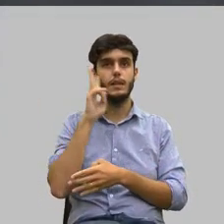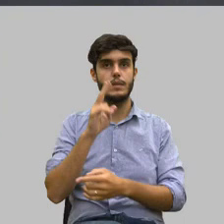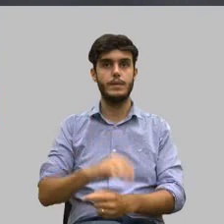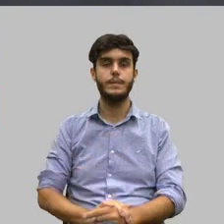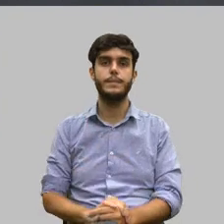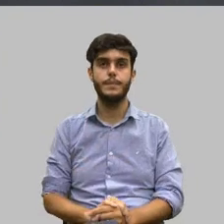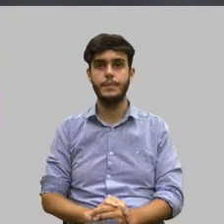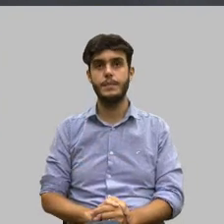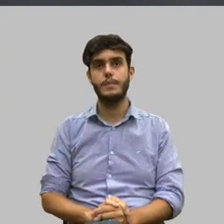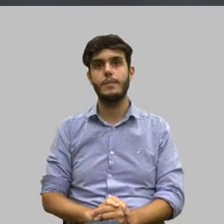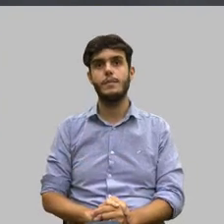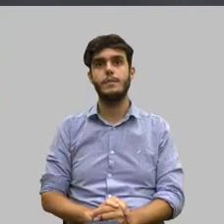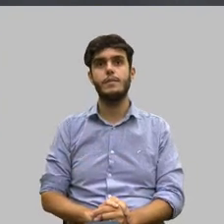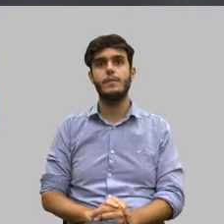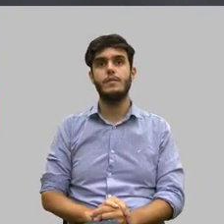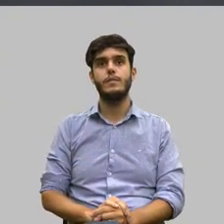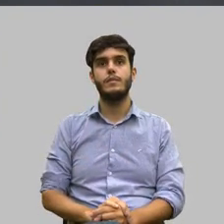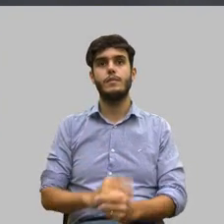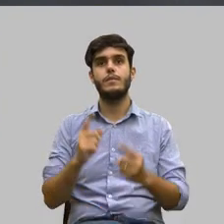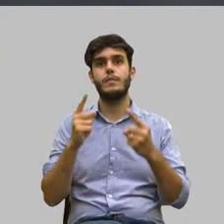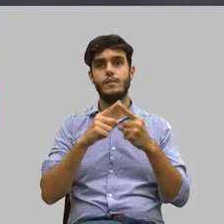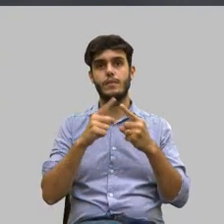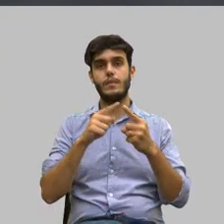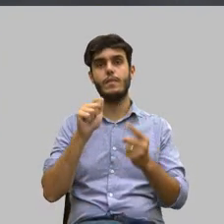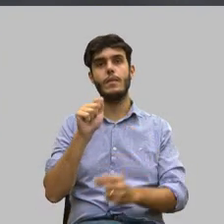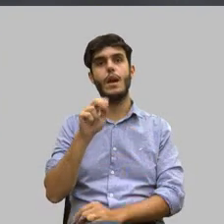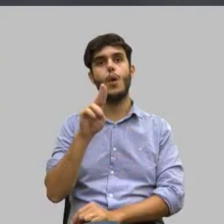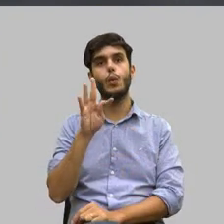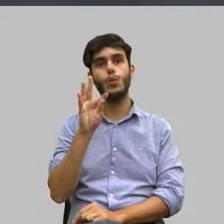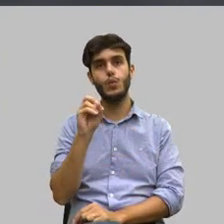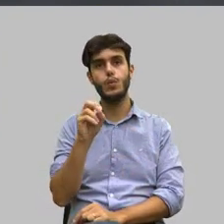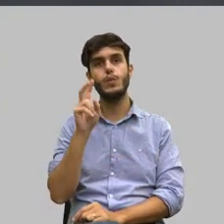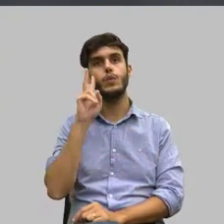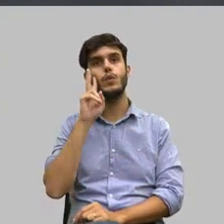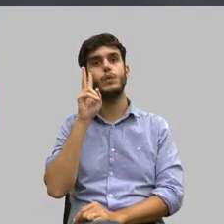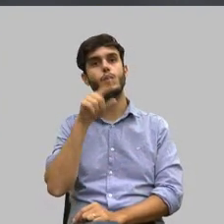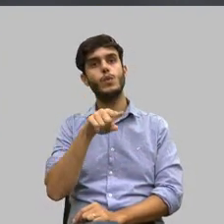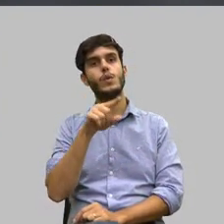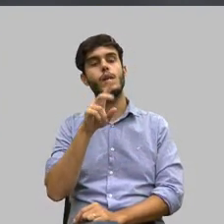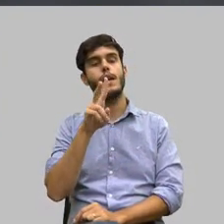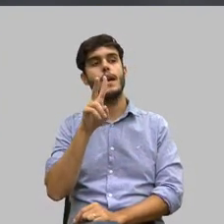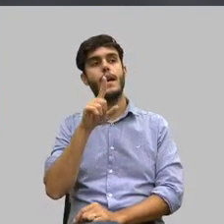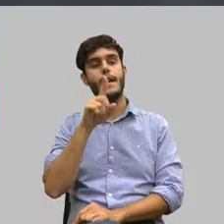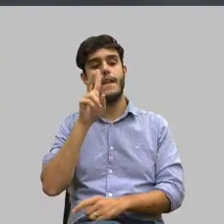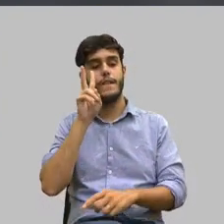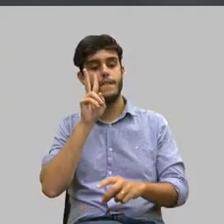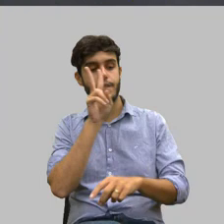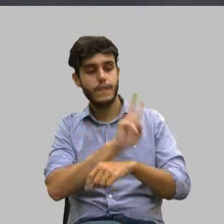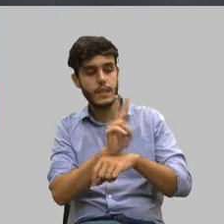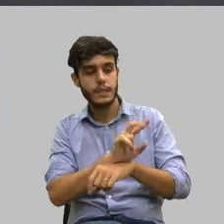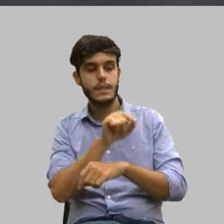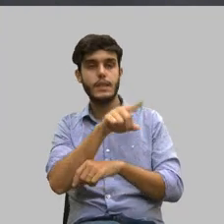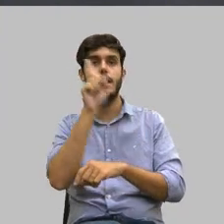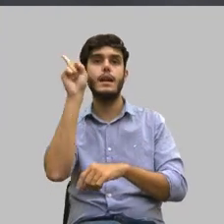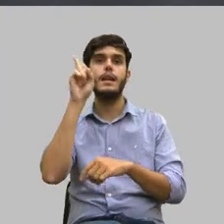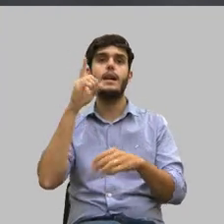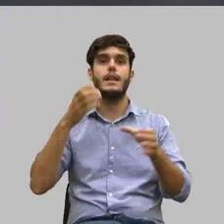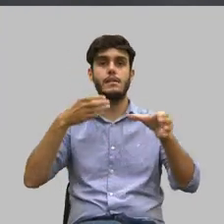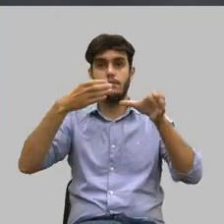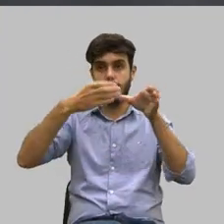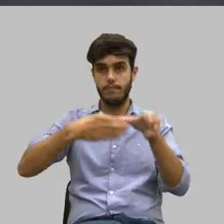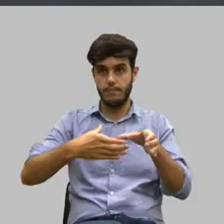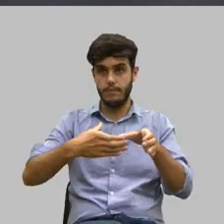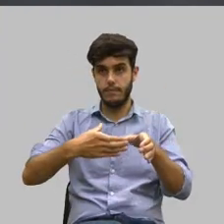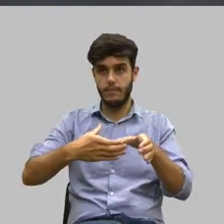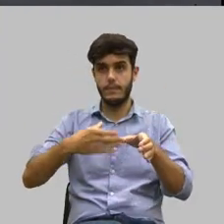primeiro do auto de vistoria do Corpo de Bombeiros na cidade administrativa acho que é o primeiro ponto eh bom eh primeiro que é